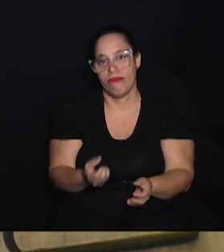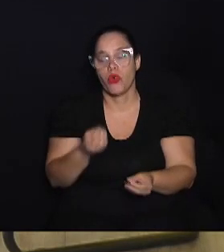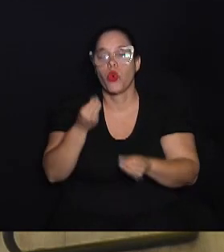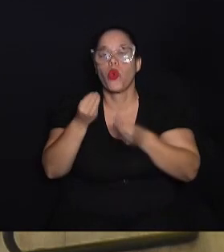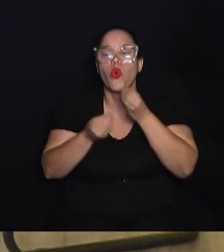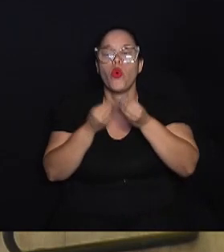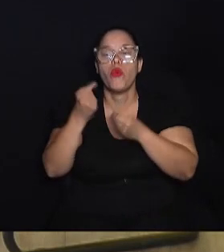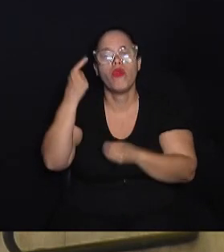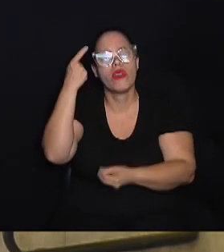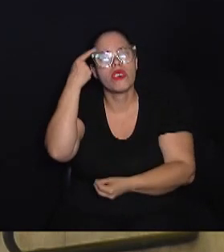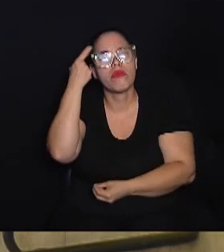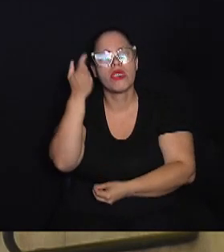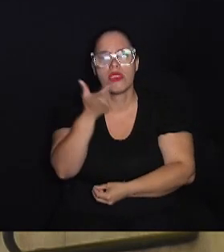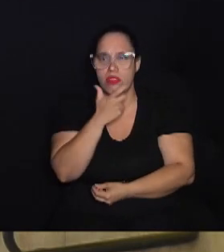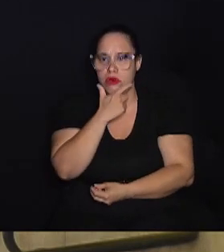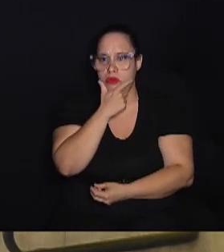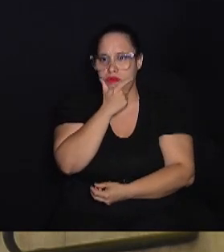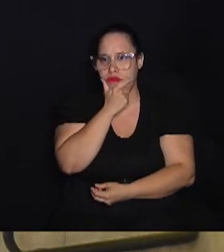analisam?